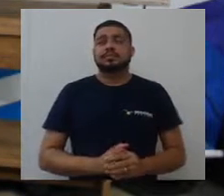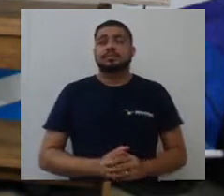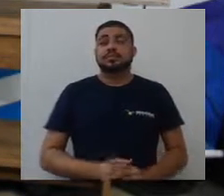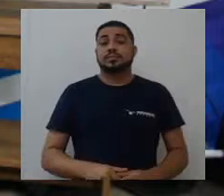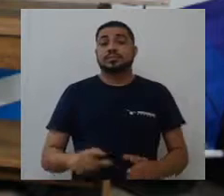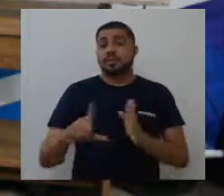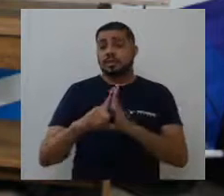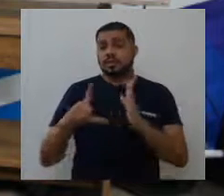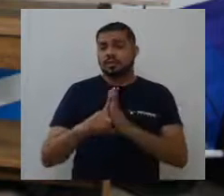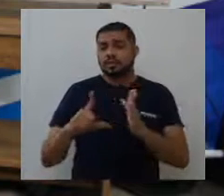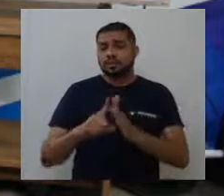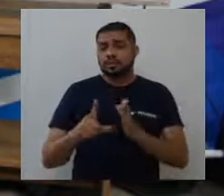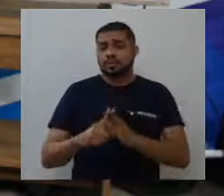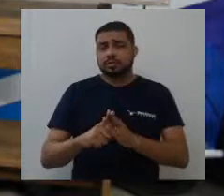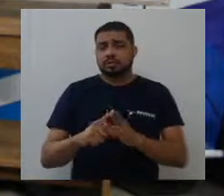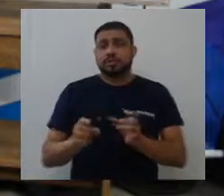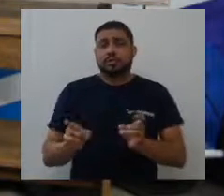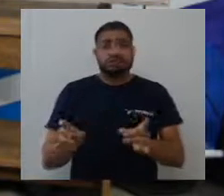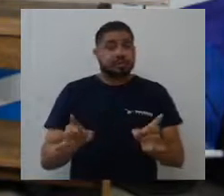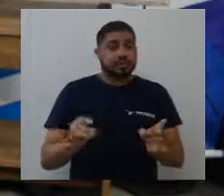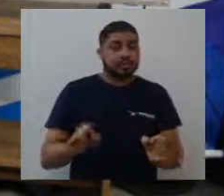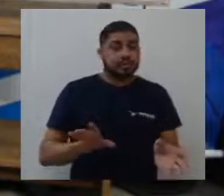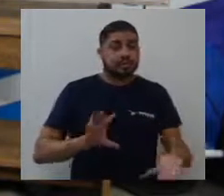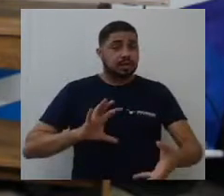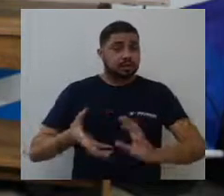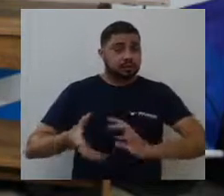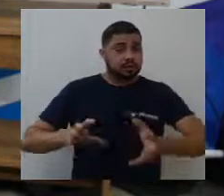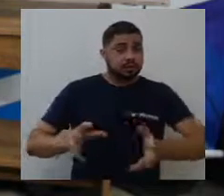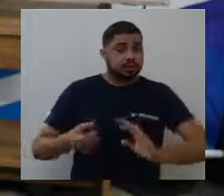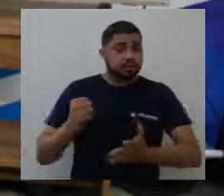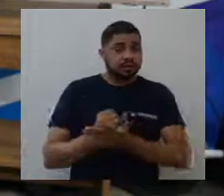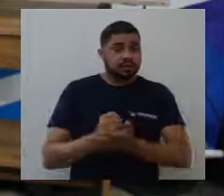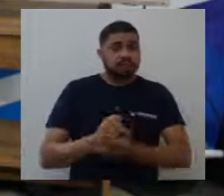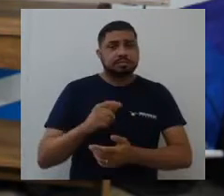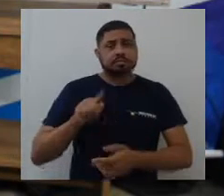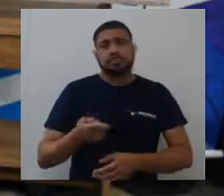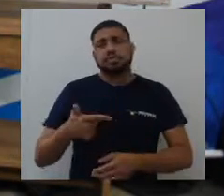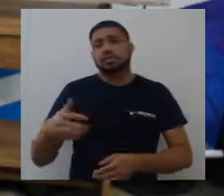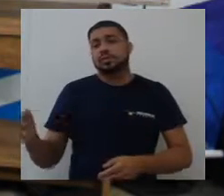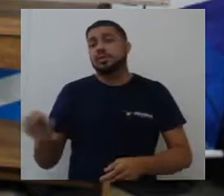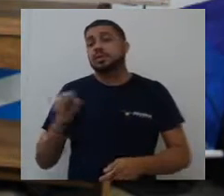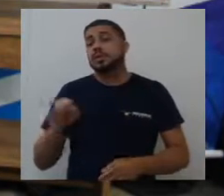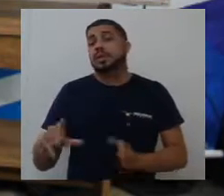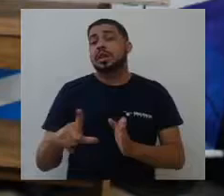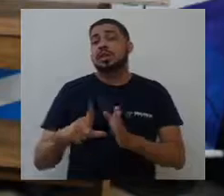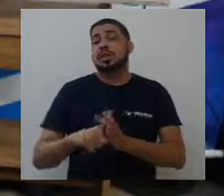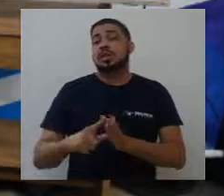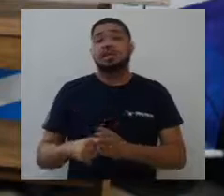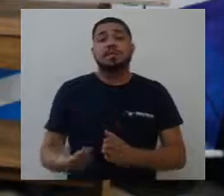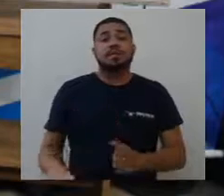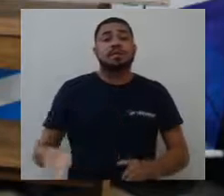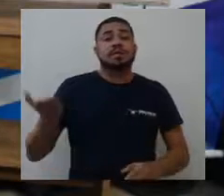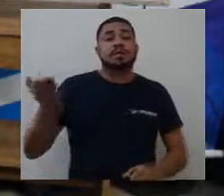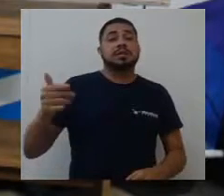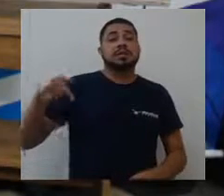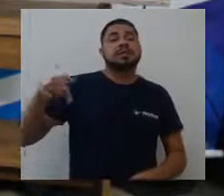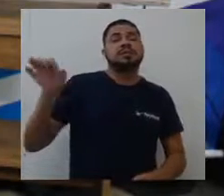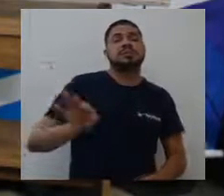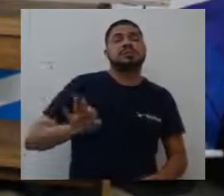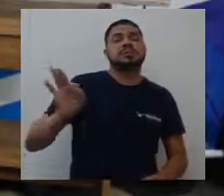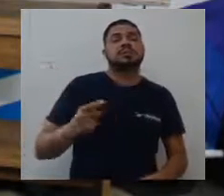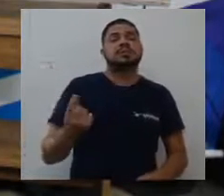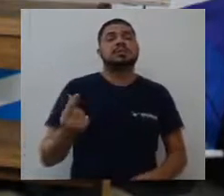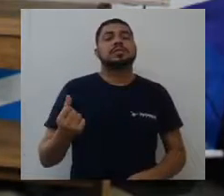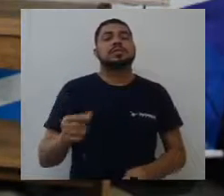loja de eletrodoméstico vende uma máquina de lavar roupa por R$1.200. Se a loja aumentar o preço em 7%, quanto